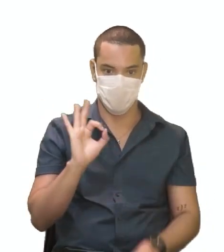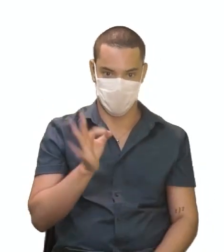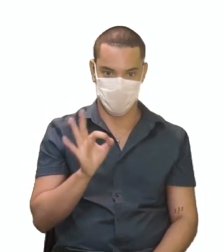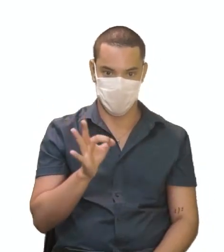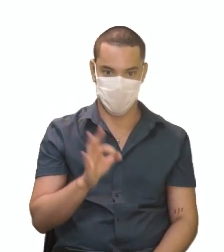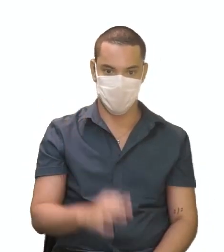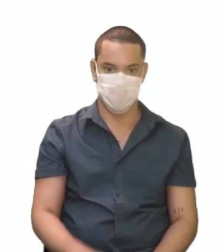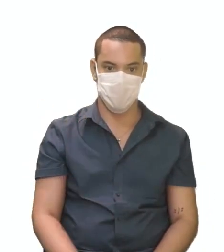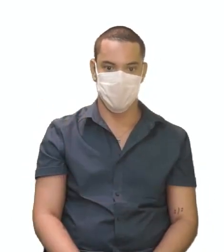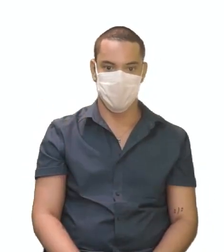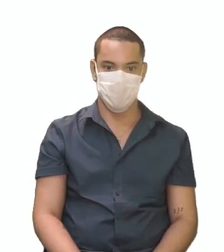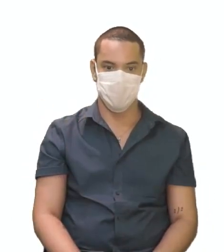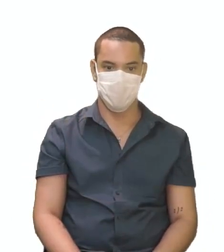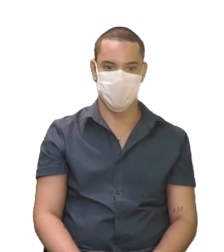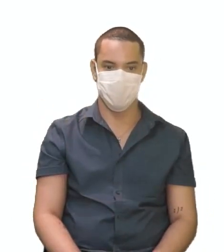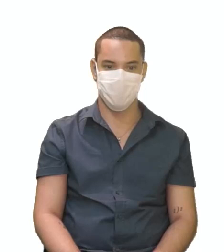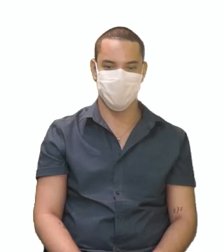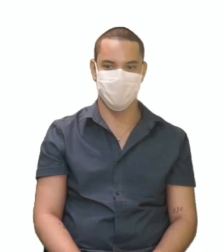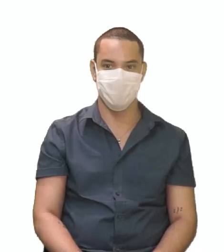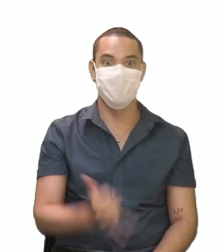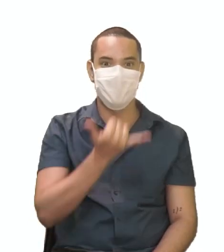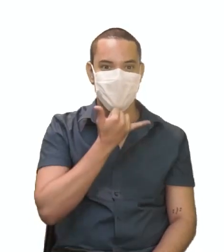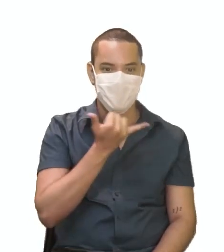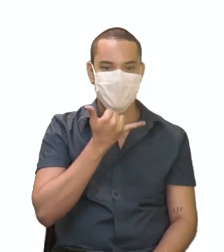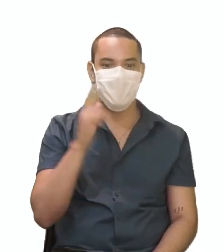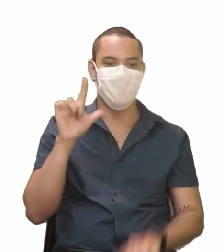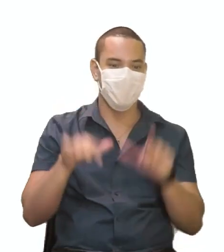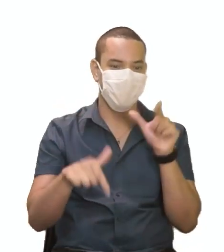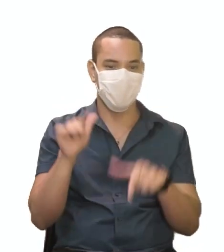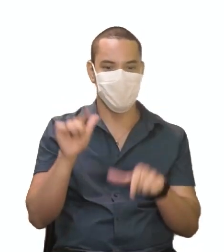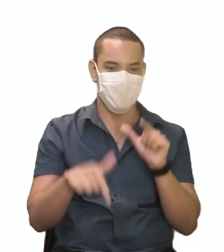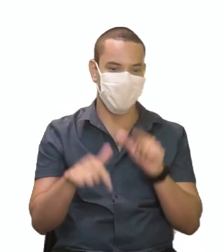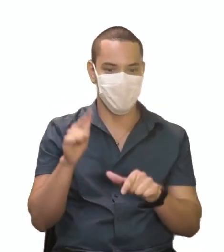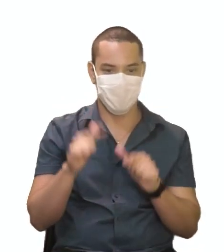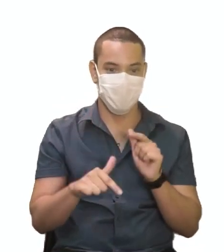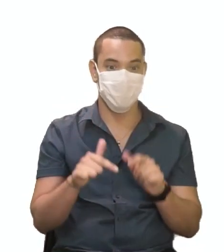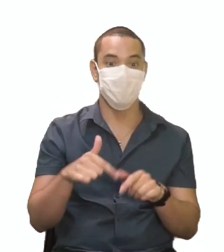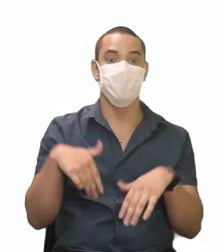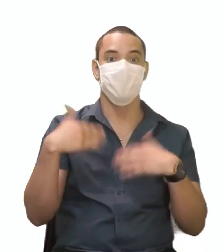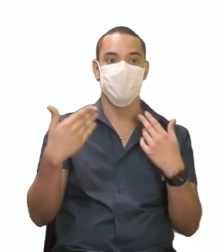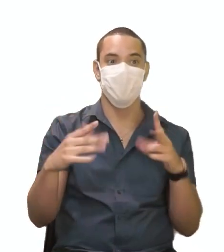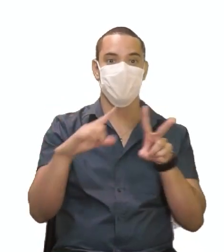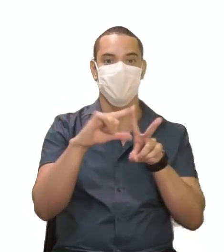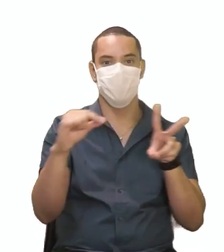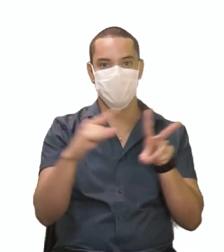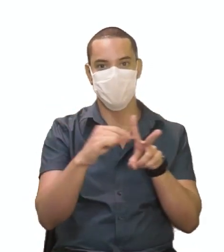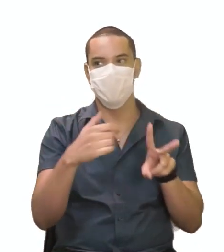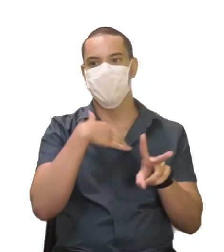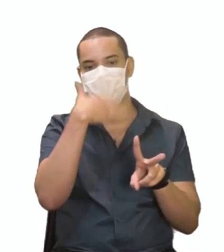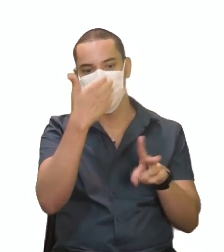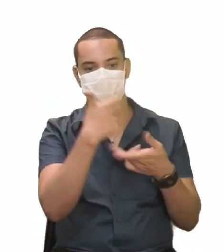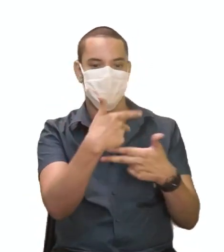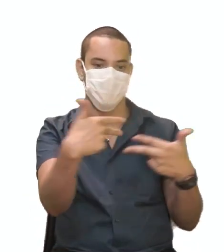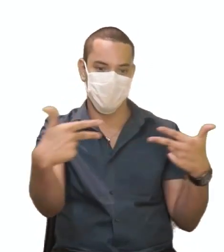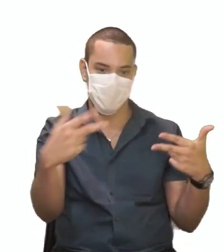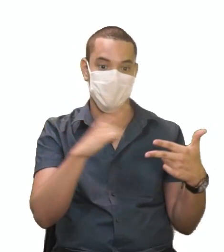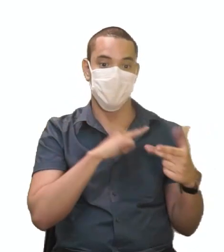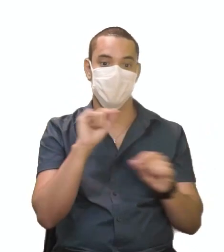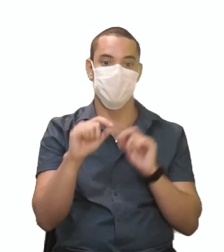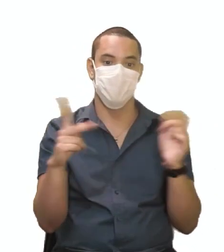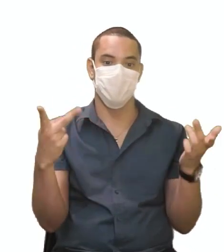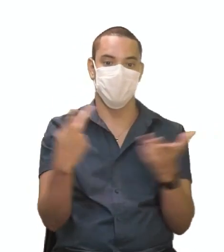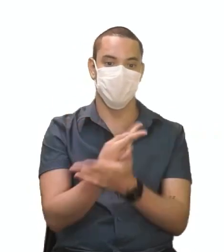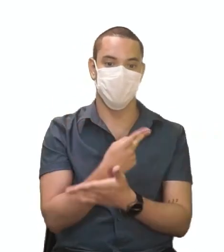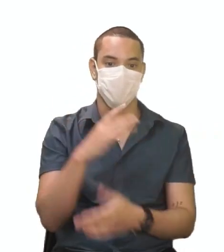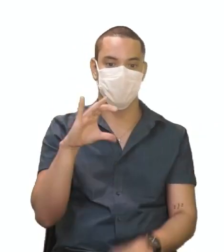Mano, quase que não sai. Que coisa feia, gente. Depois vocês... E nas vegetais, essa citocinese vai ocorrer